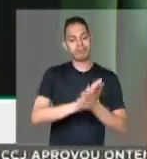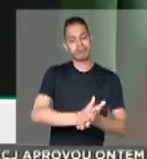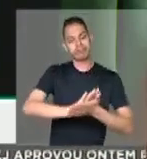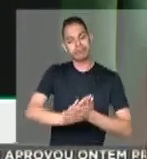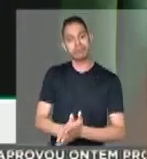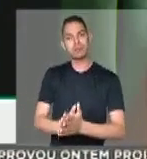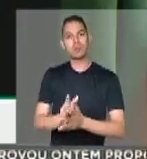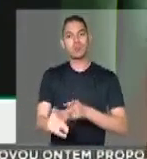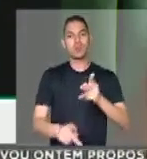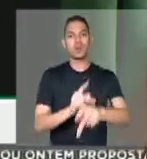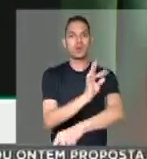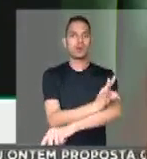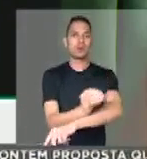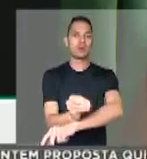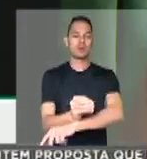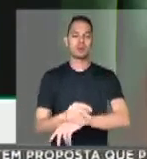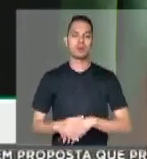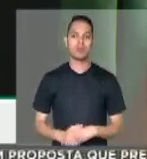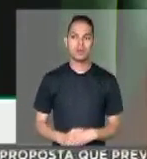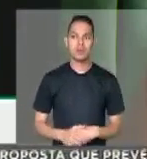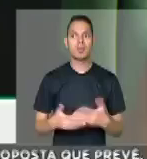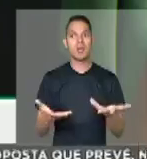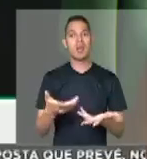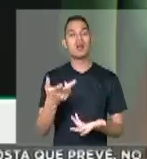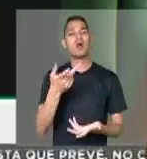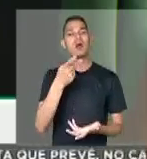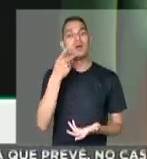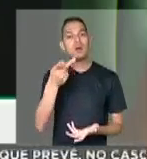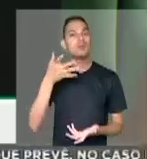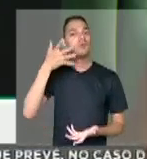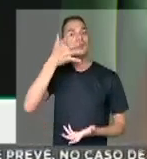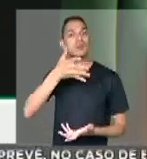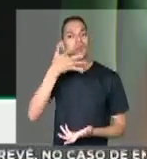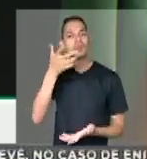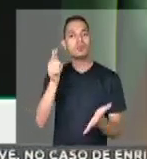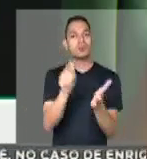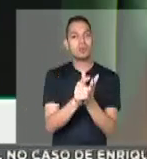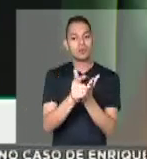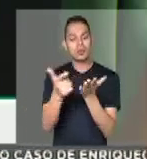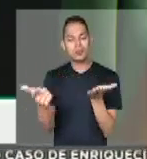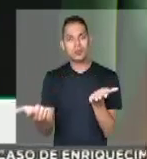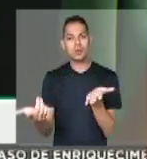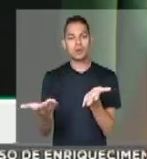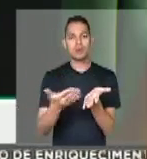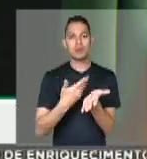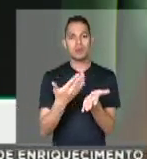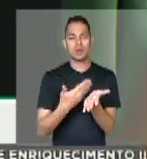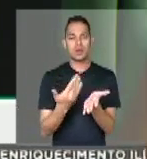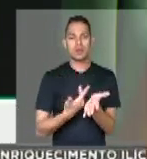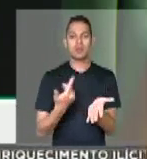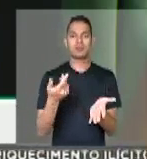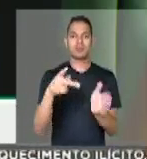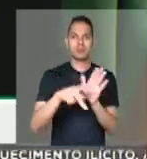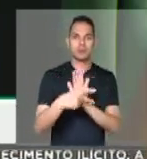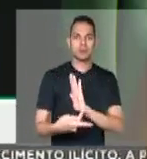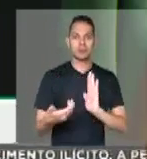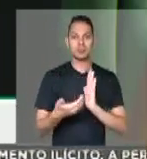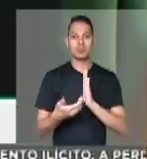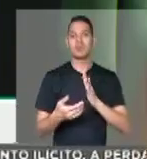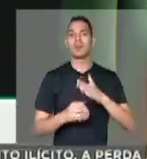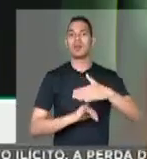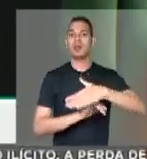senhor presidente, obrigado pela atenção. Espero que essa nossa fala chegue aos anais da casa e que as instituições sérias do Brasil, a